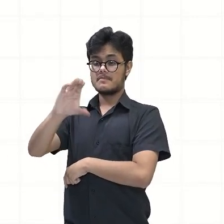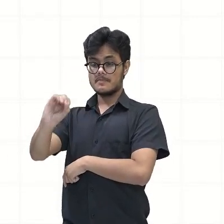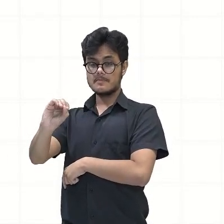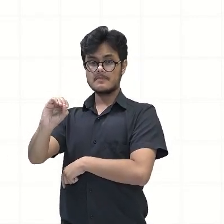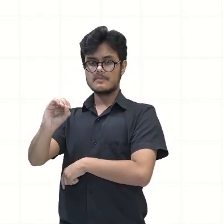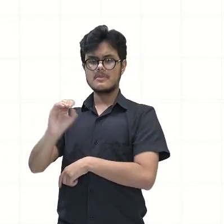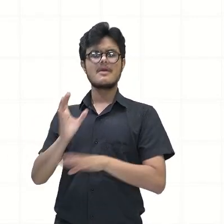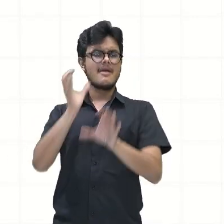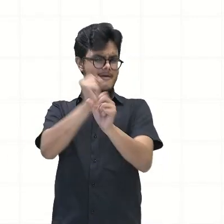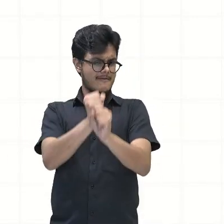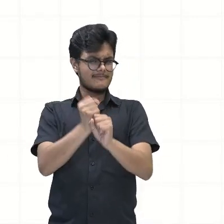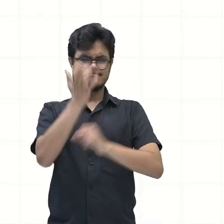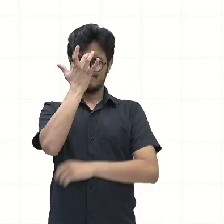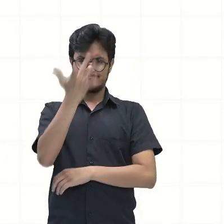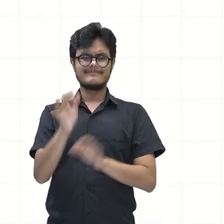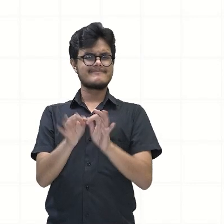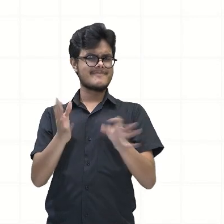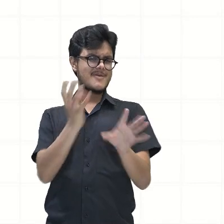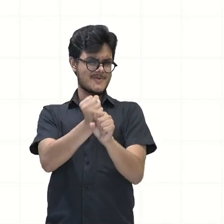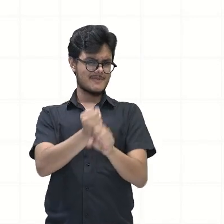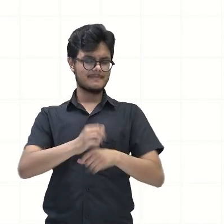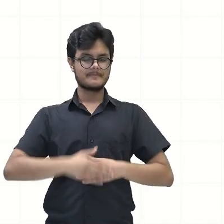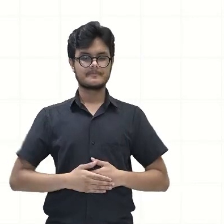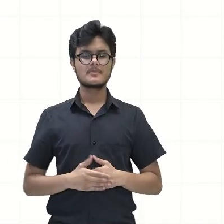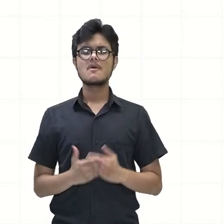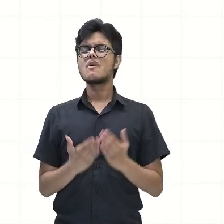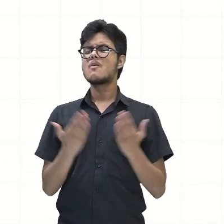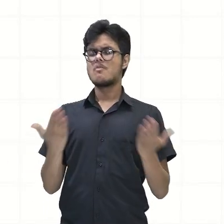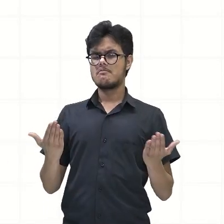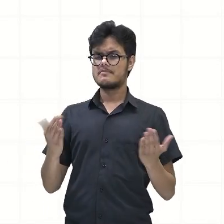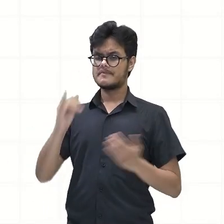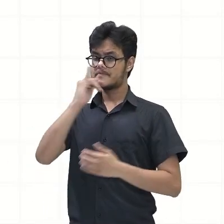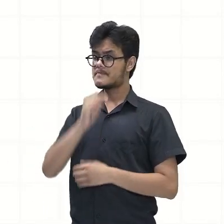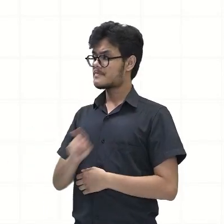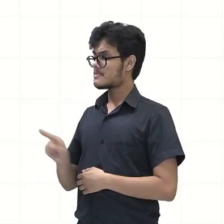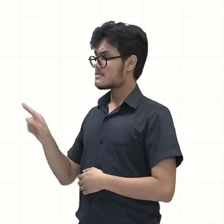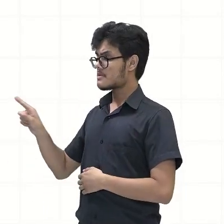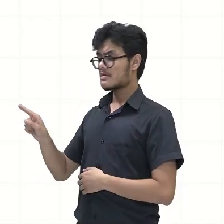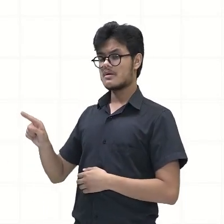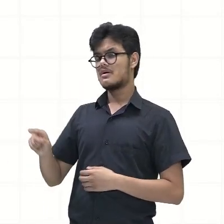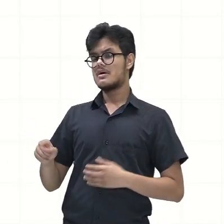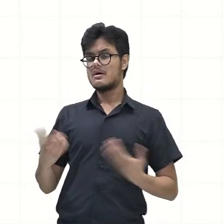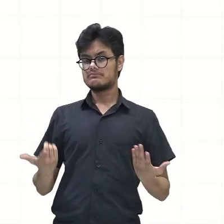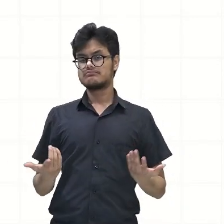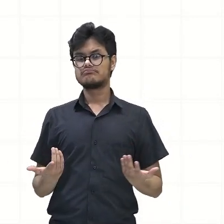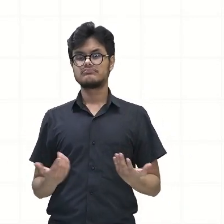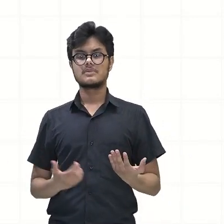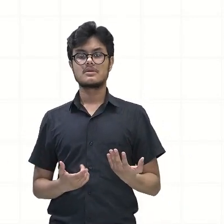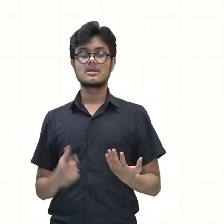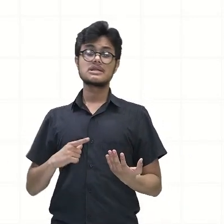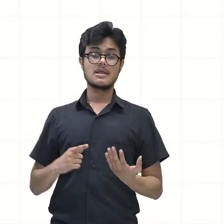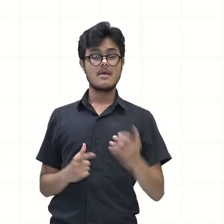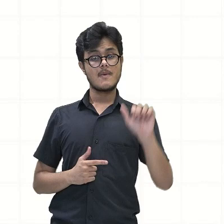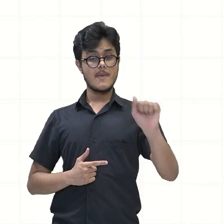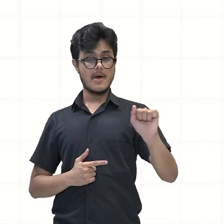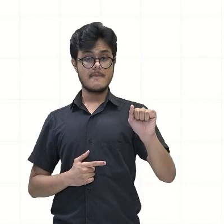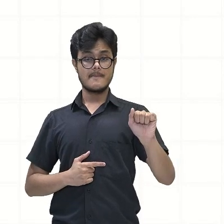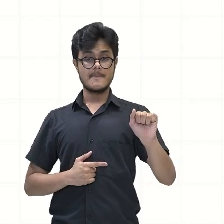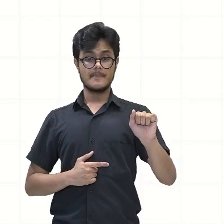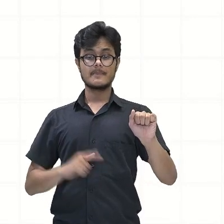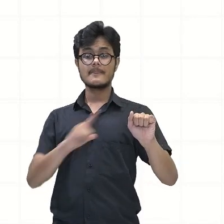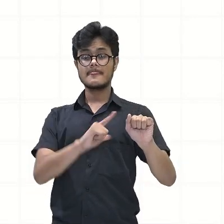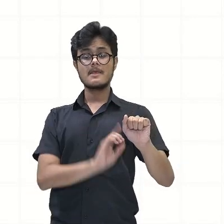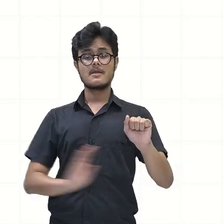né? Então, olha só, qual vai ser a distância entre os dois pontos? Que pontos? Esse aqui que é o